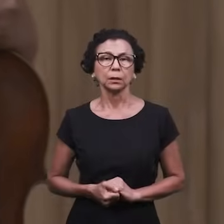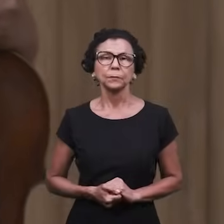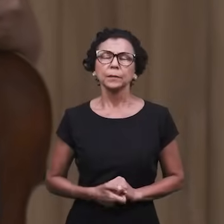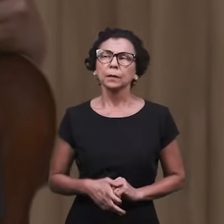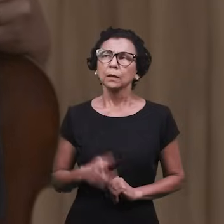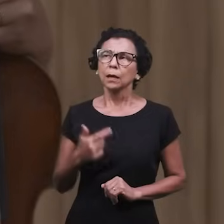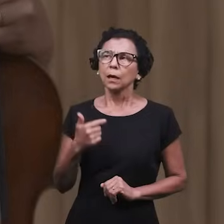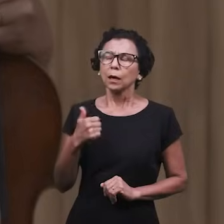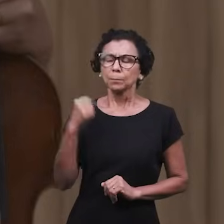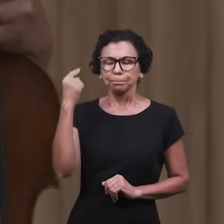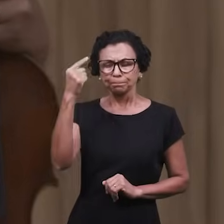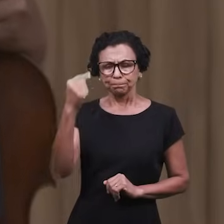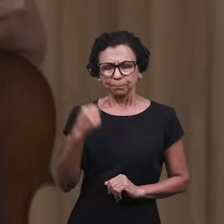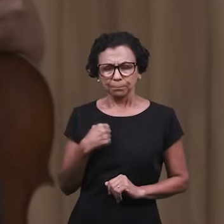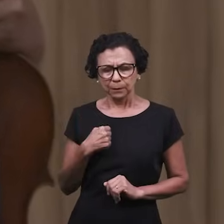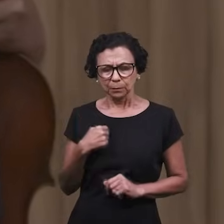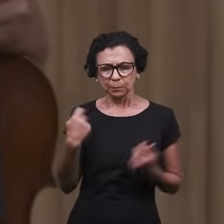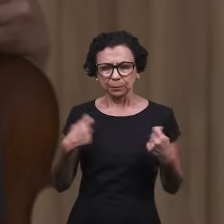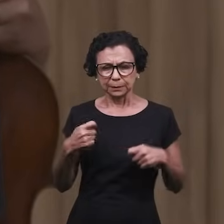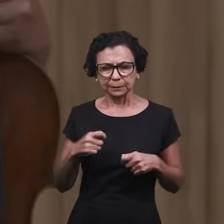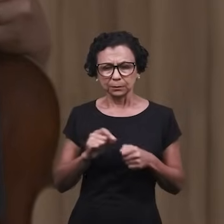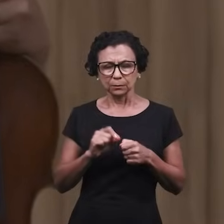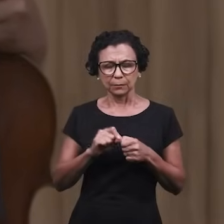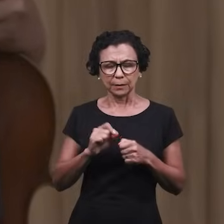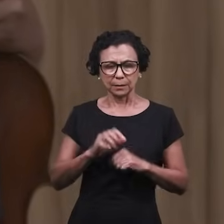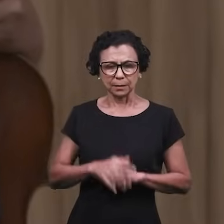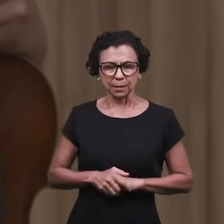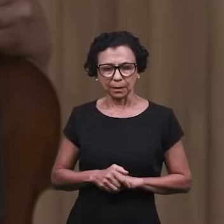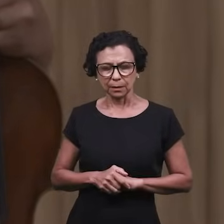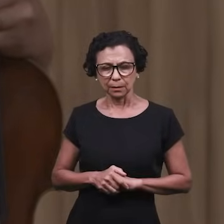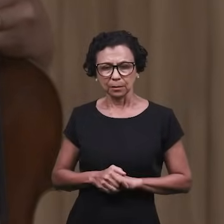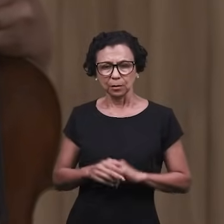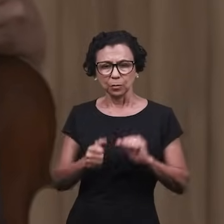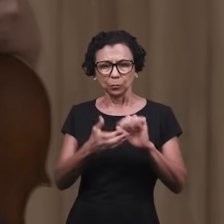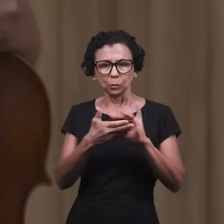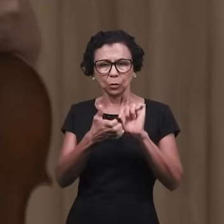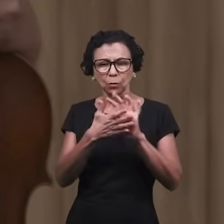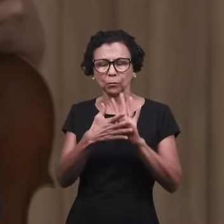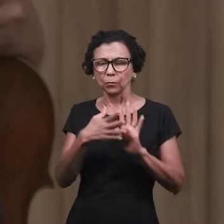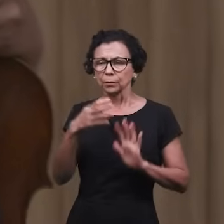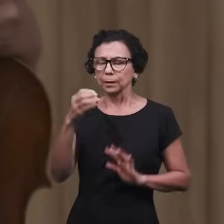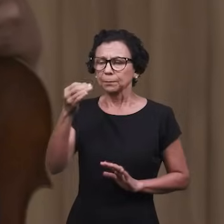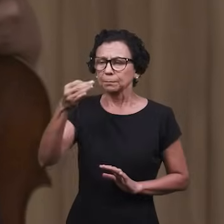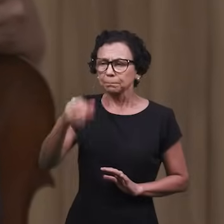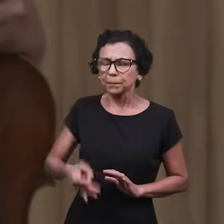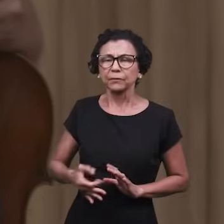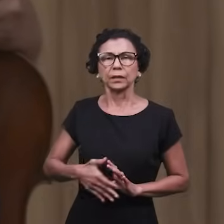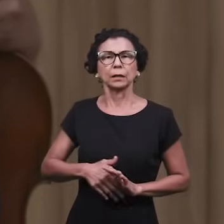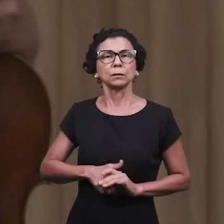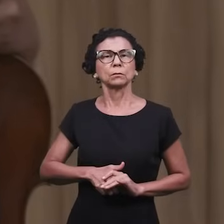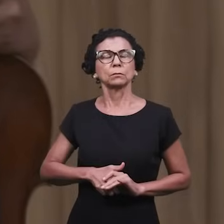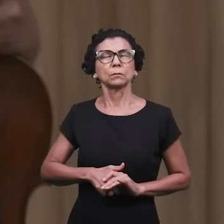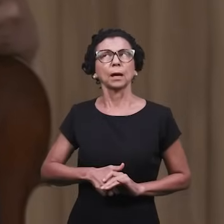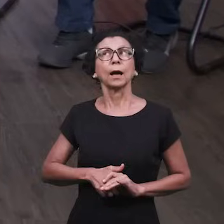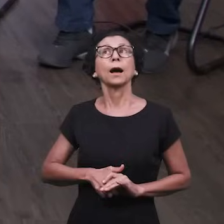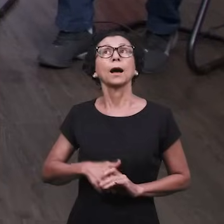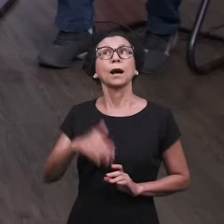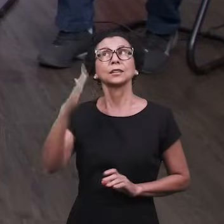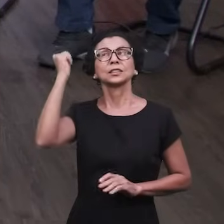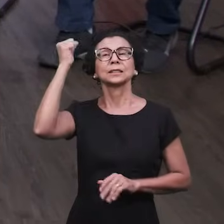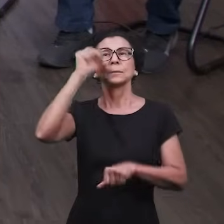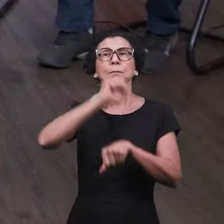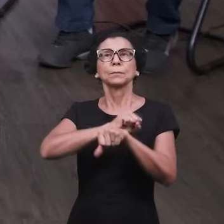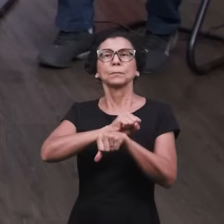preciso fazer para que o louvor, a mensagem do louvor seja entregue da melhor forma. E muitas vezes a resposta vai ser uma pausa. Ter